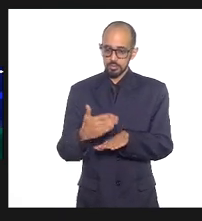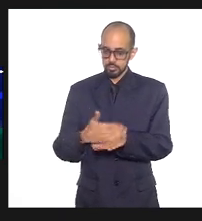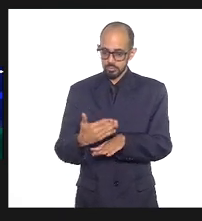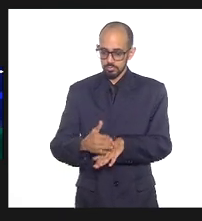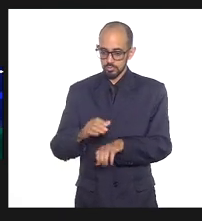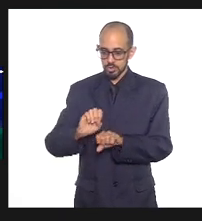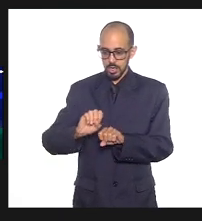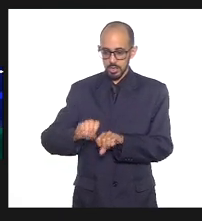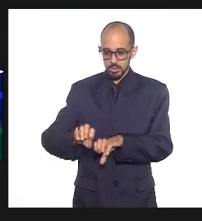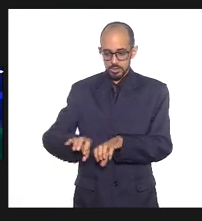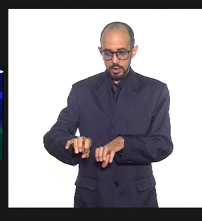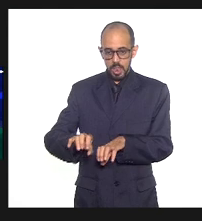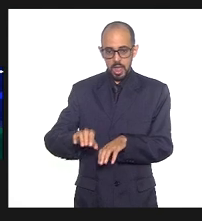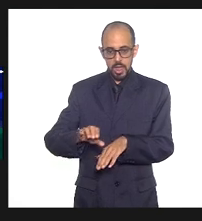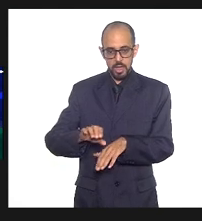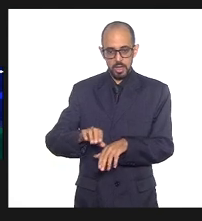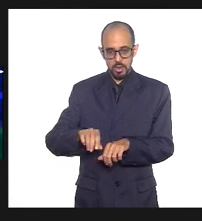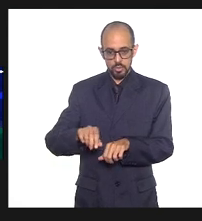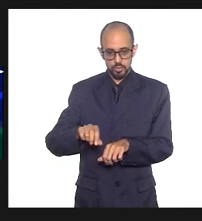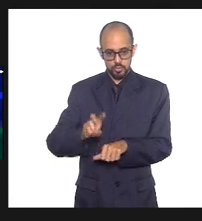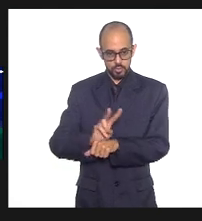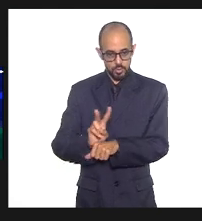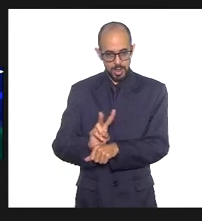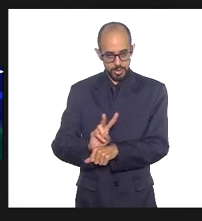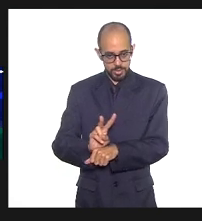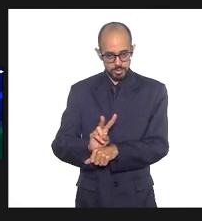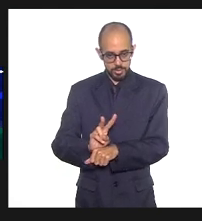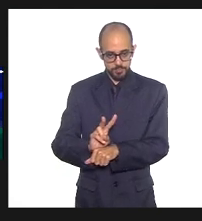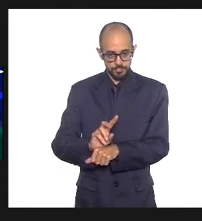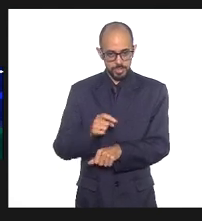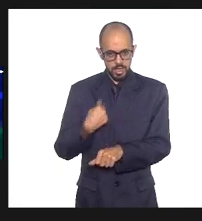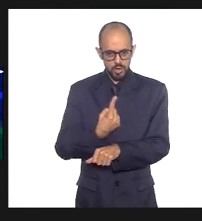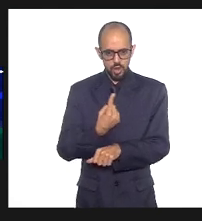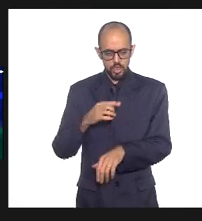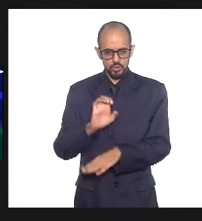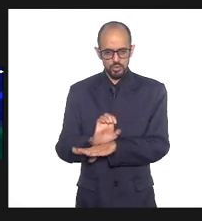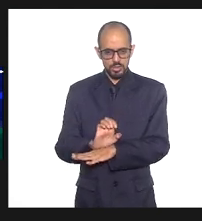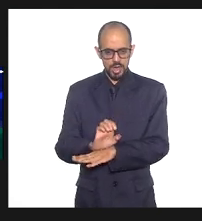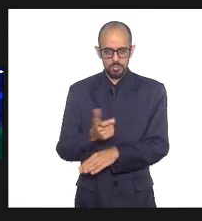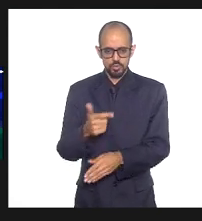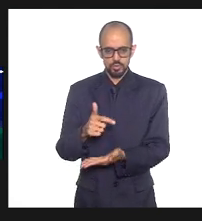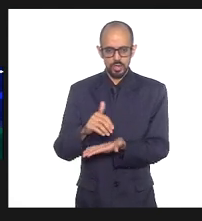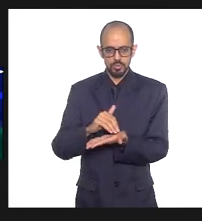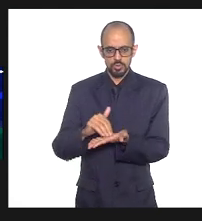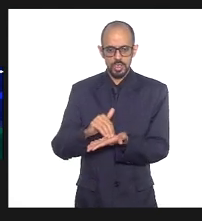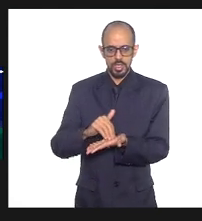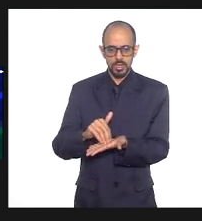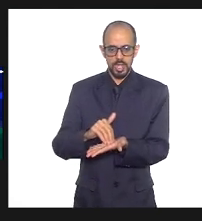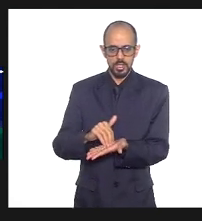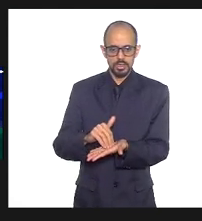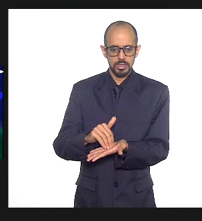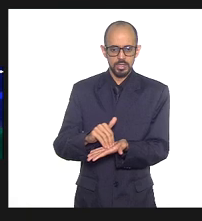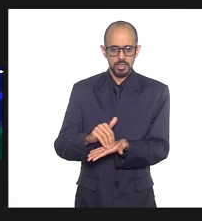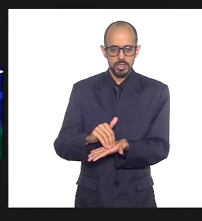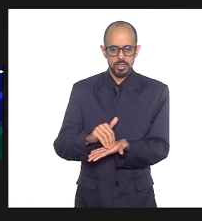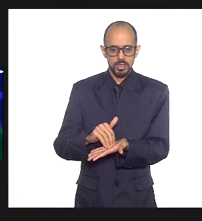secretarias, porque aqui no Estado nós não temos secretaria de